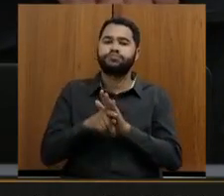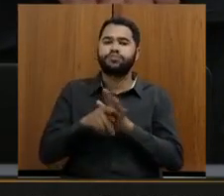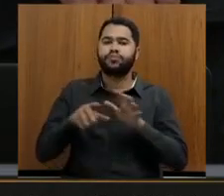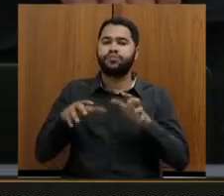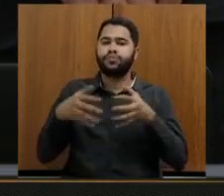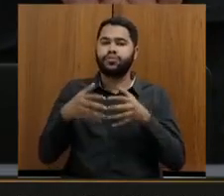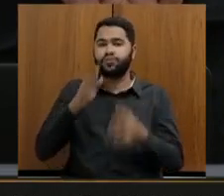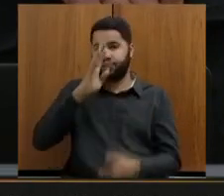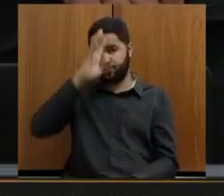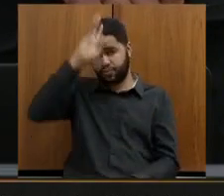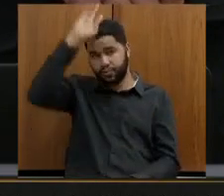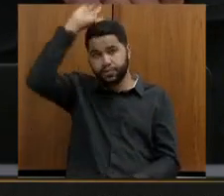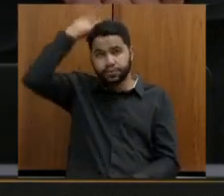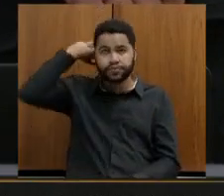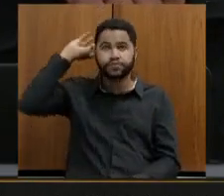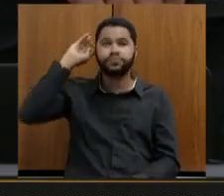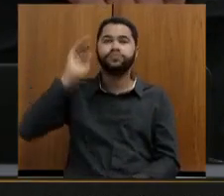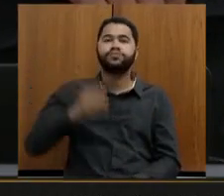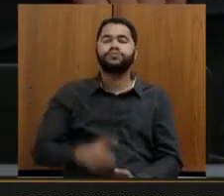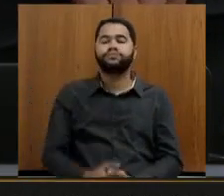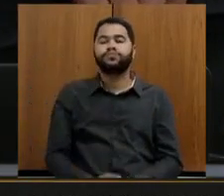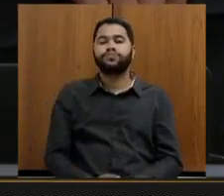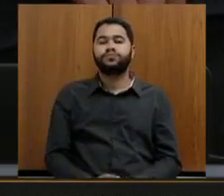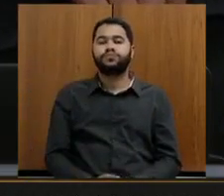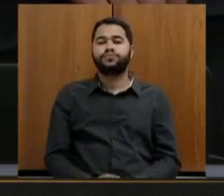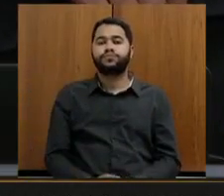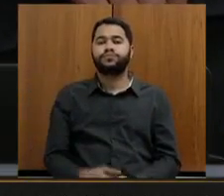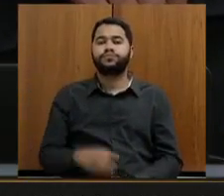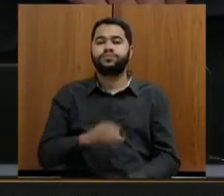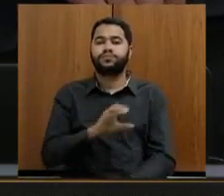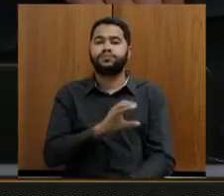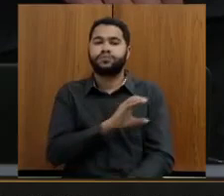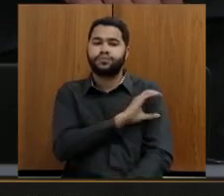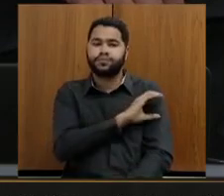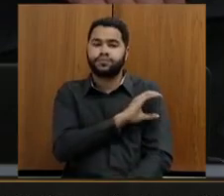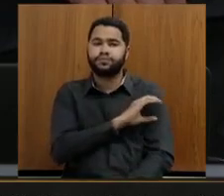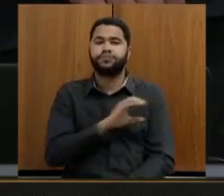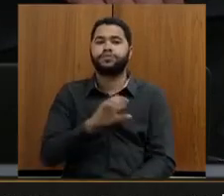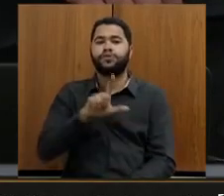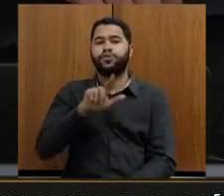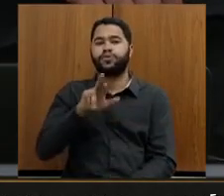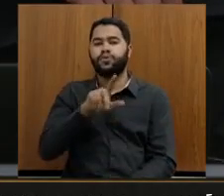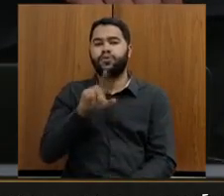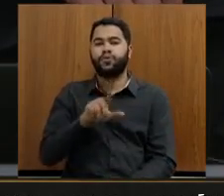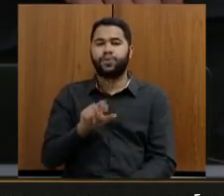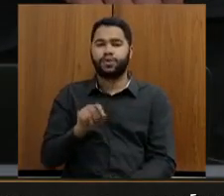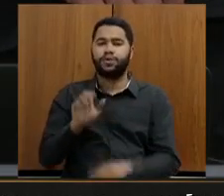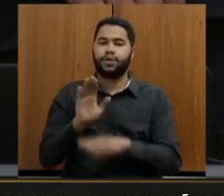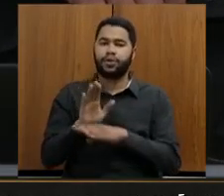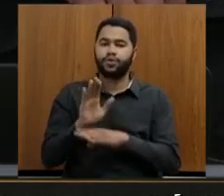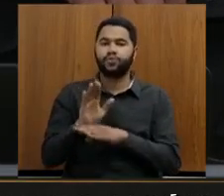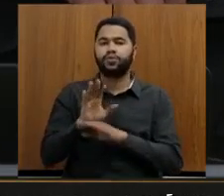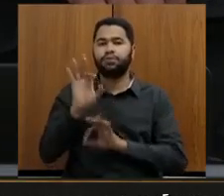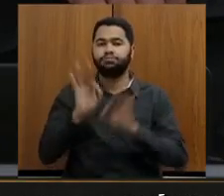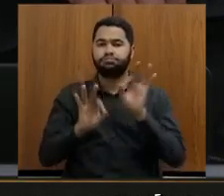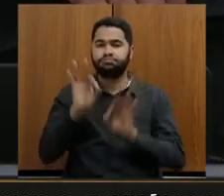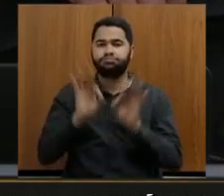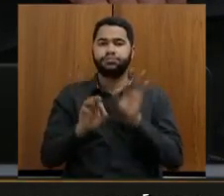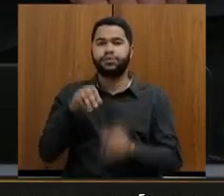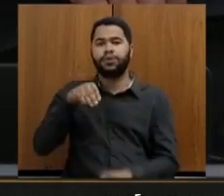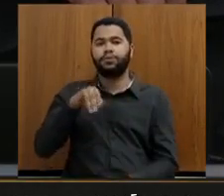clube do clube do Corpo de Bombeiros Militar do Capitão BM Luiz Henrique Moreira Fagundes ajudante de ordens do